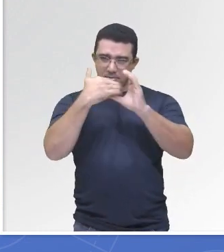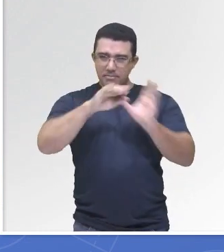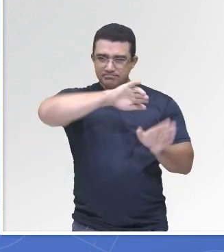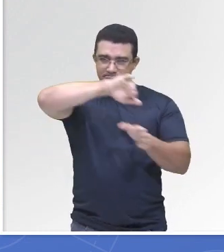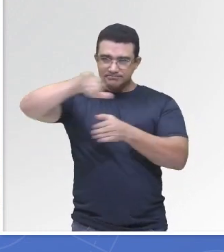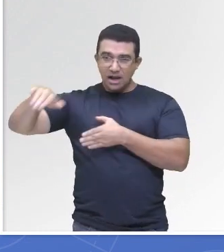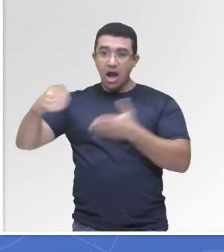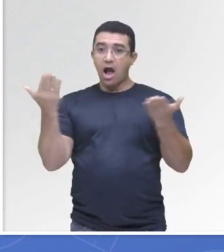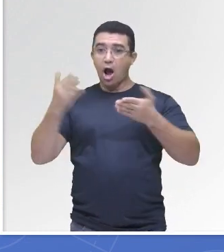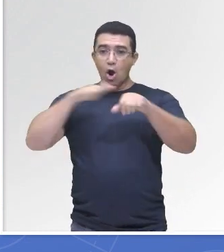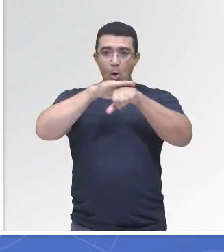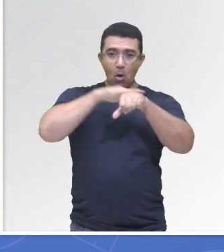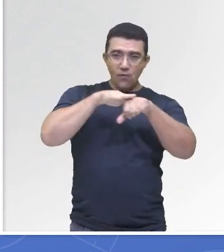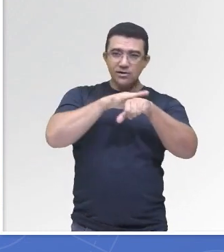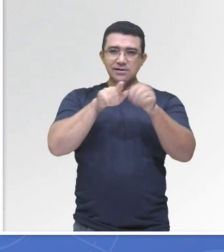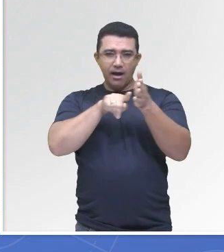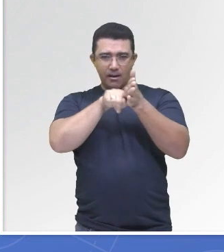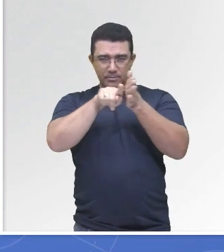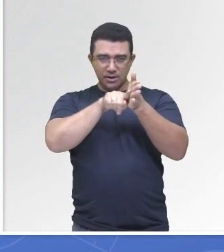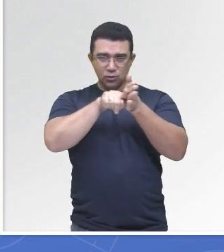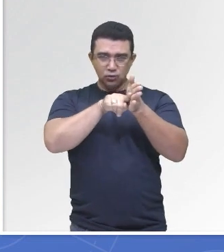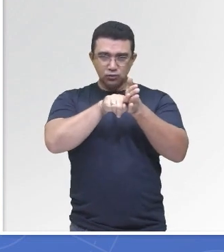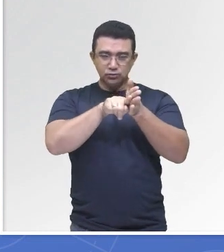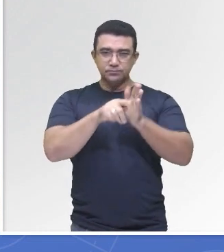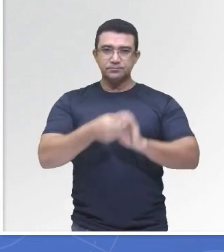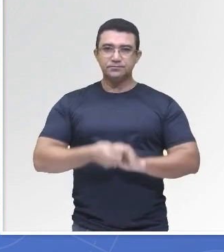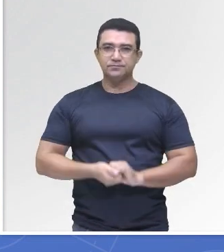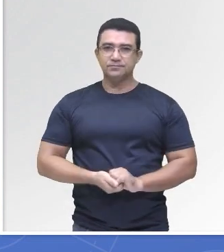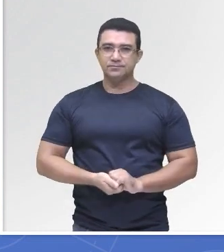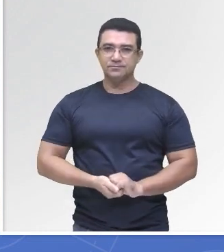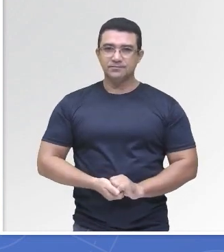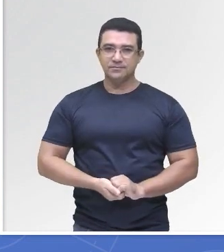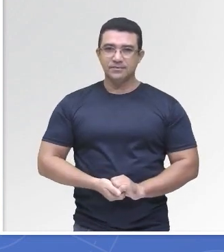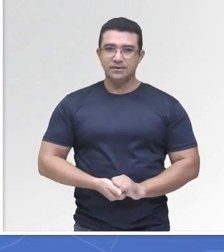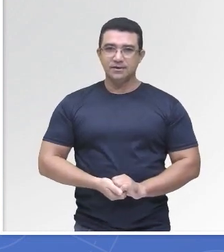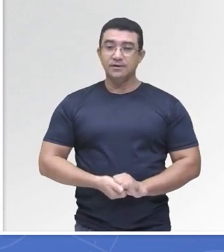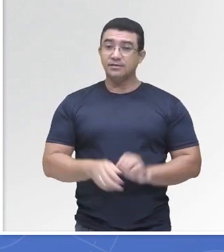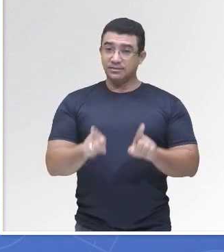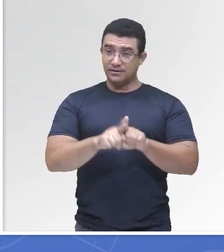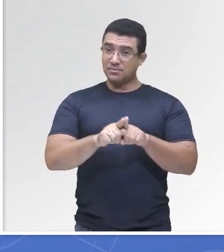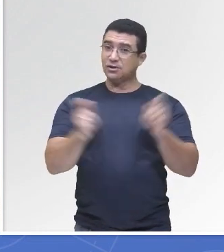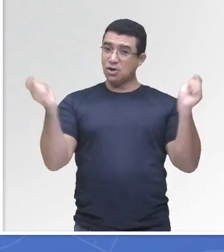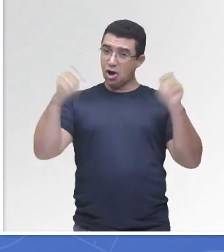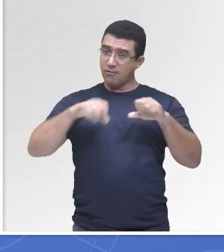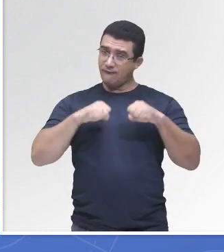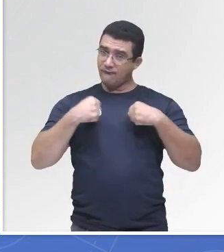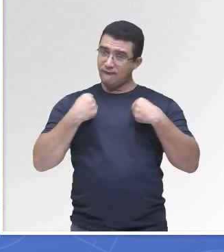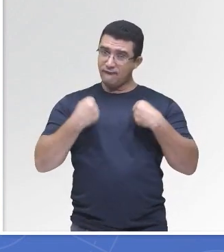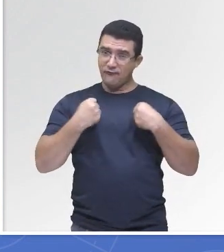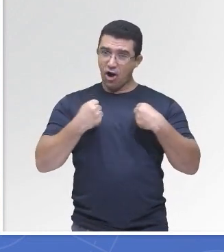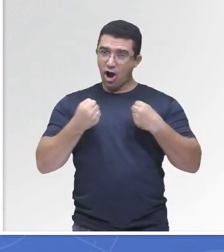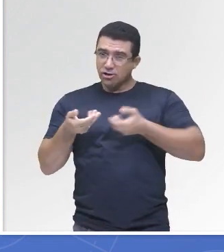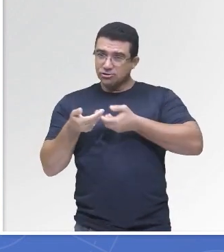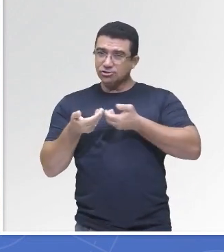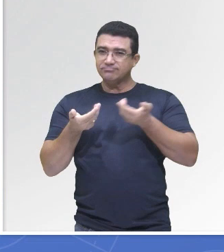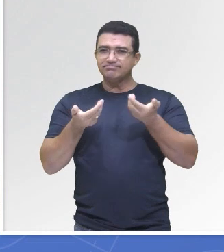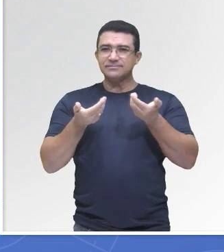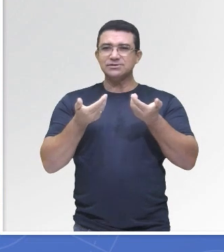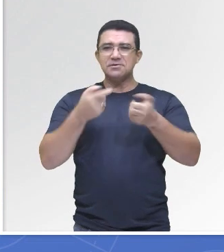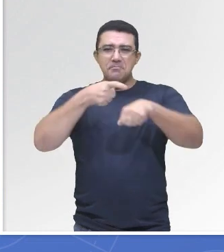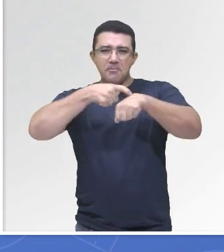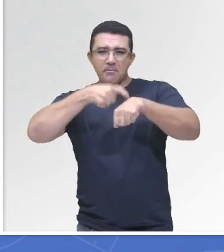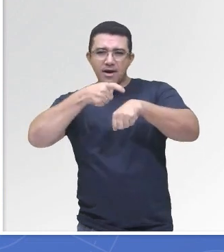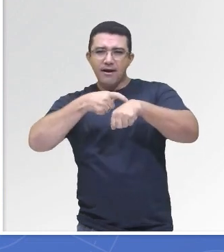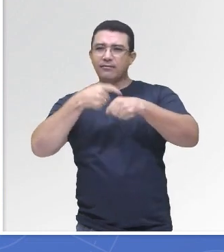para a gente não se perder, beleza? Para a gente poder também fortalecer esse nosso momento de aprendizagem. Eu sei que isso tudo é